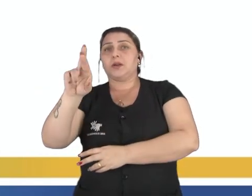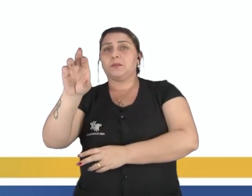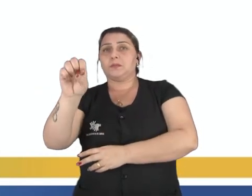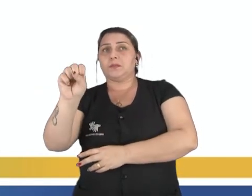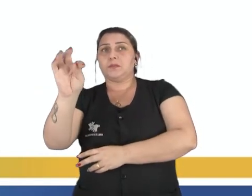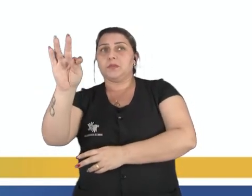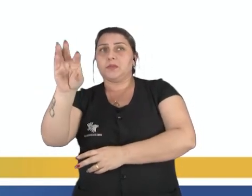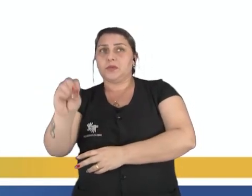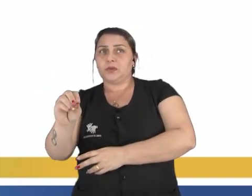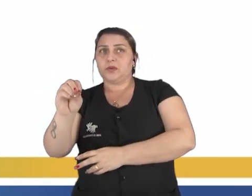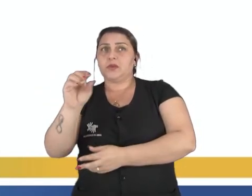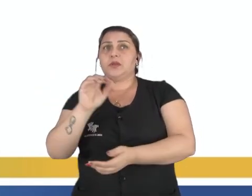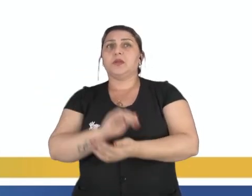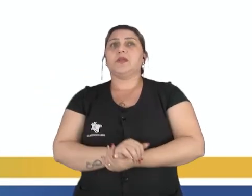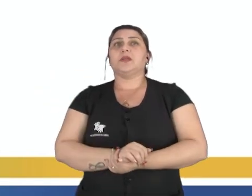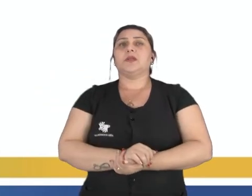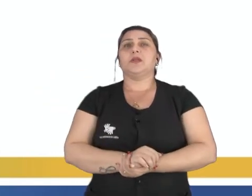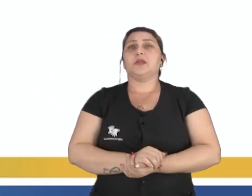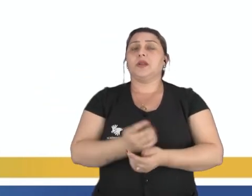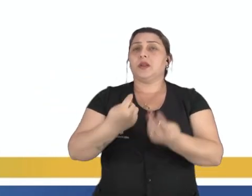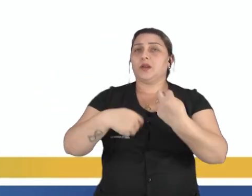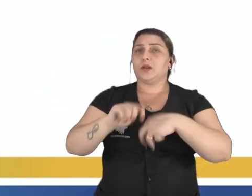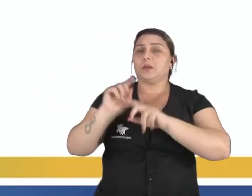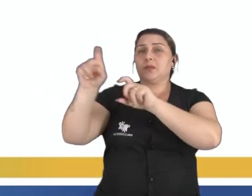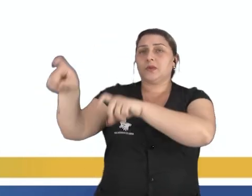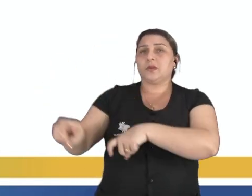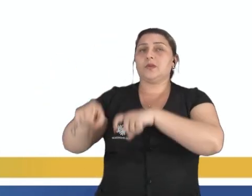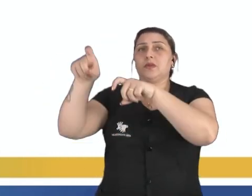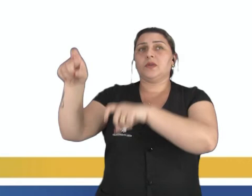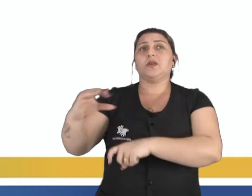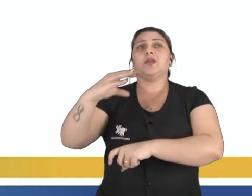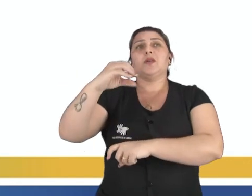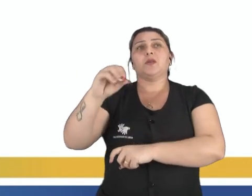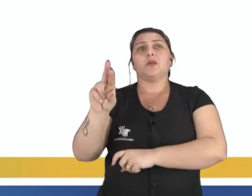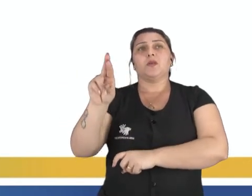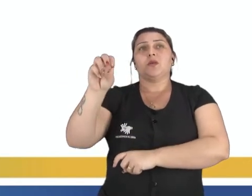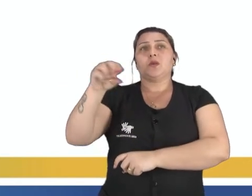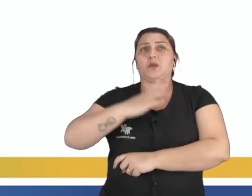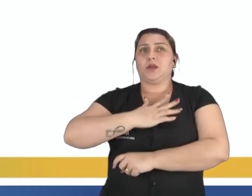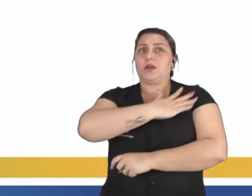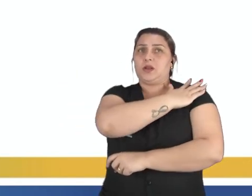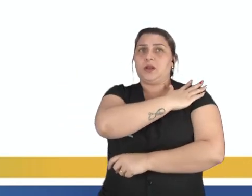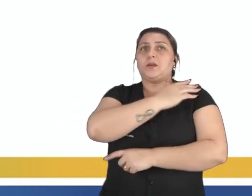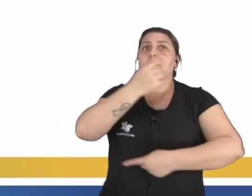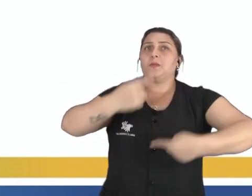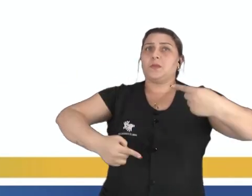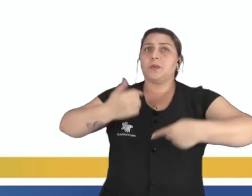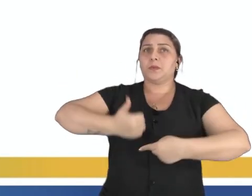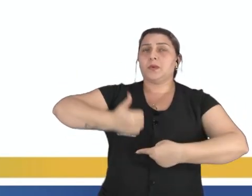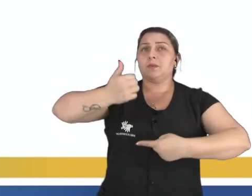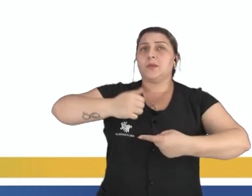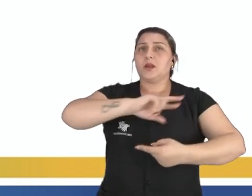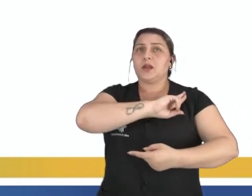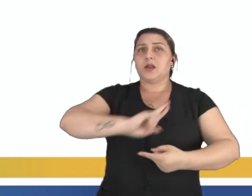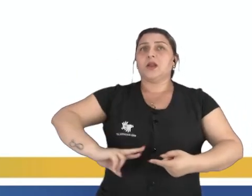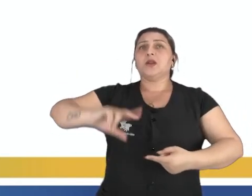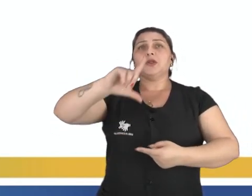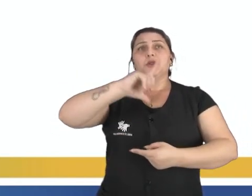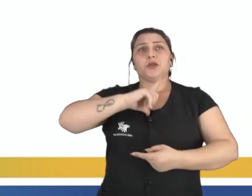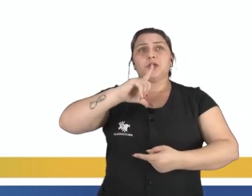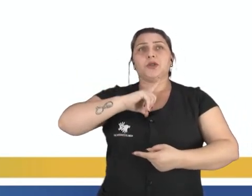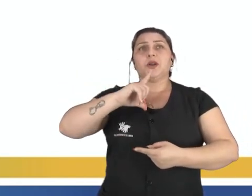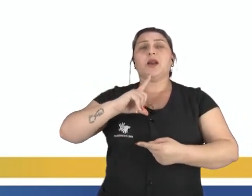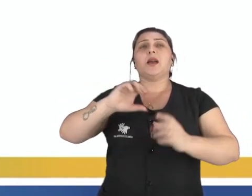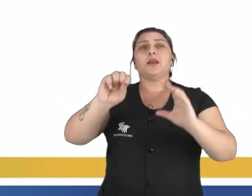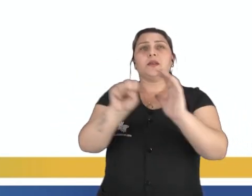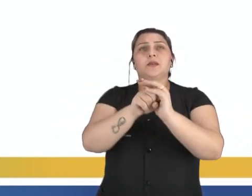em grande parte na nossa organização econômica rural. O coronelismo, fenômeno político da Primeira República, tinha como uma de